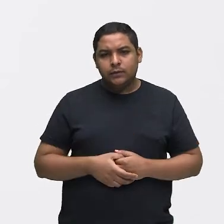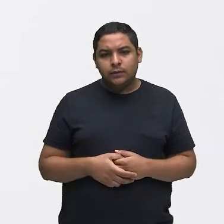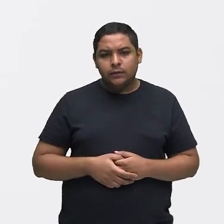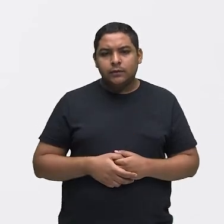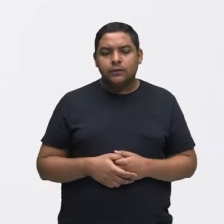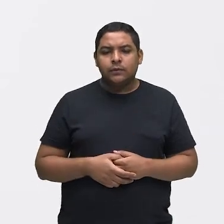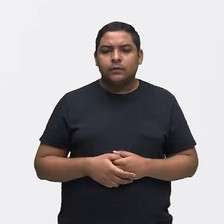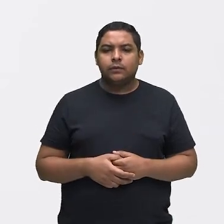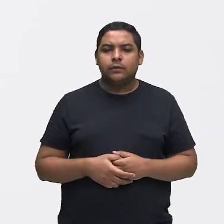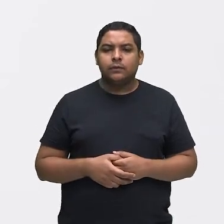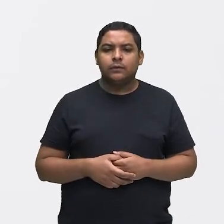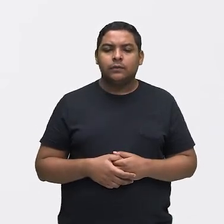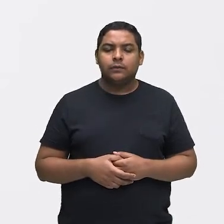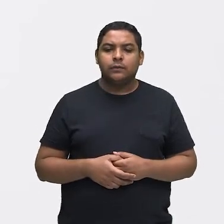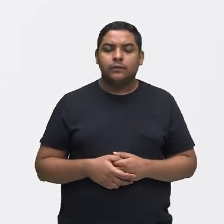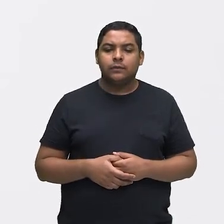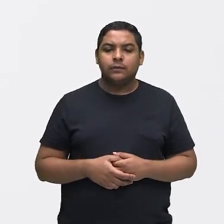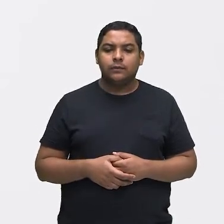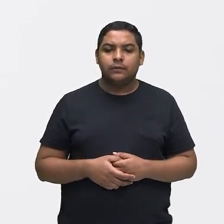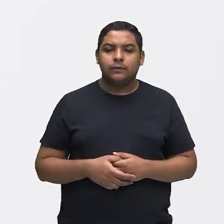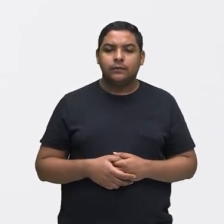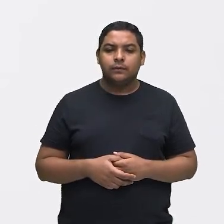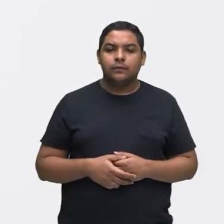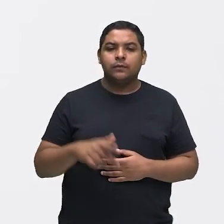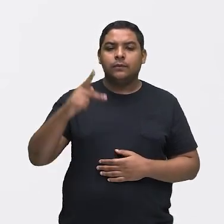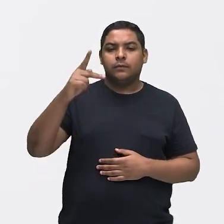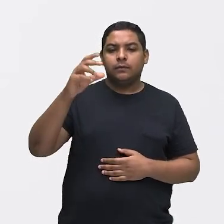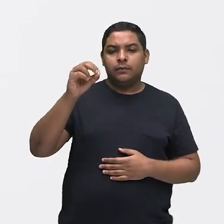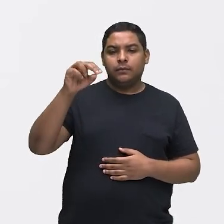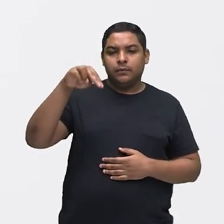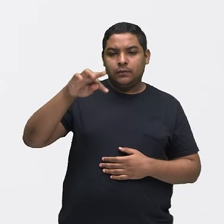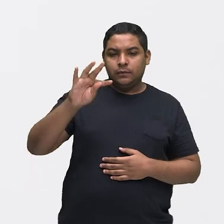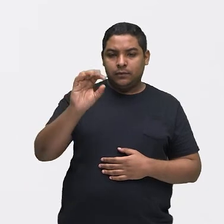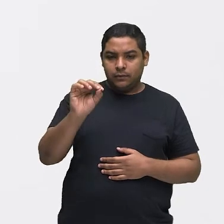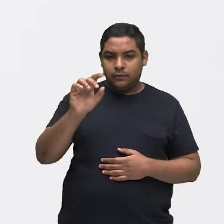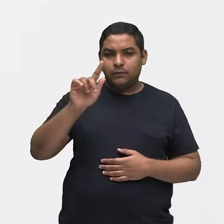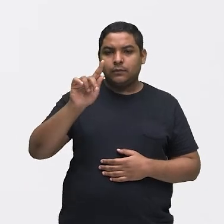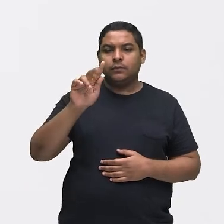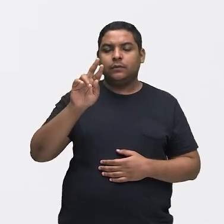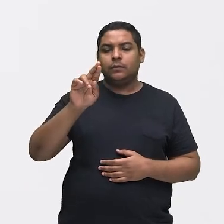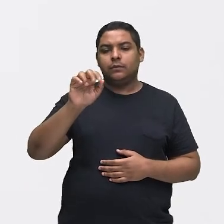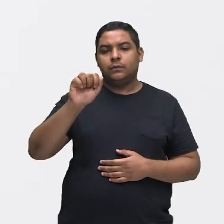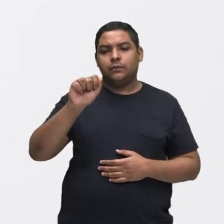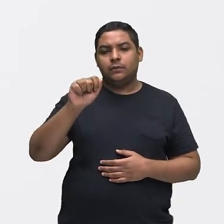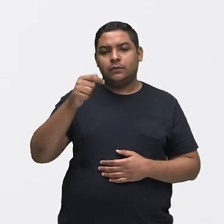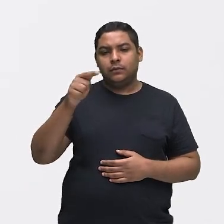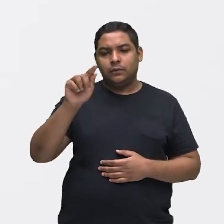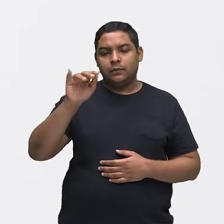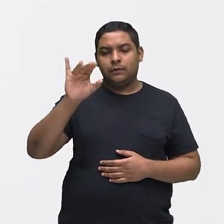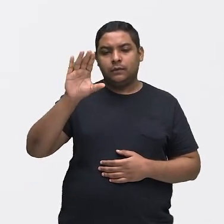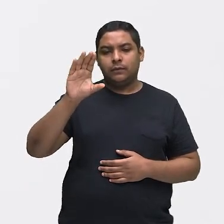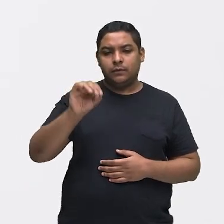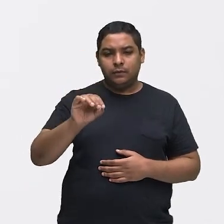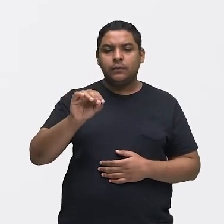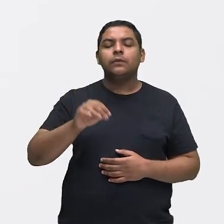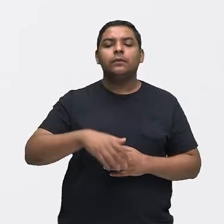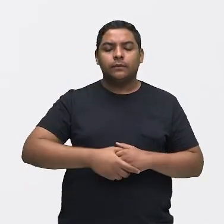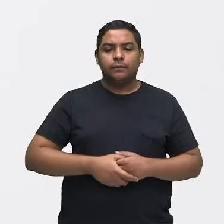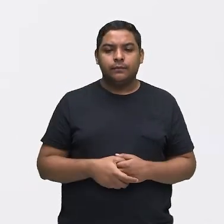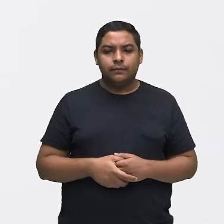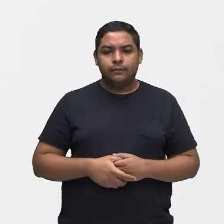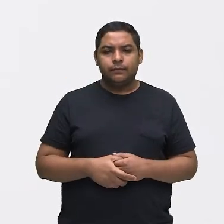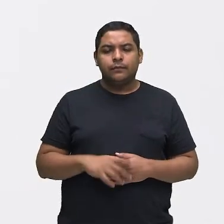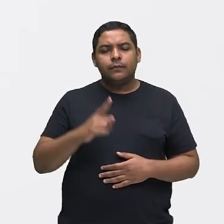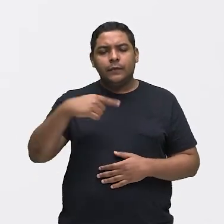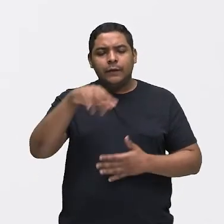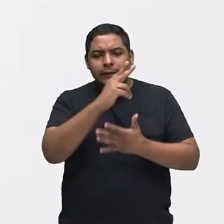um ponto gráfico, não é isso? Lembra que a gente iniciou a aula? Quando você vai fazer